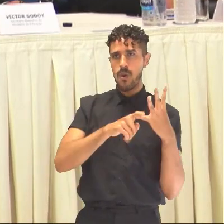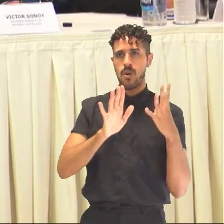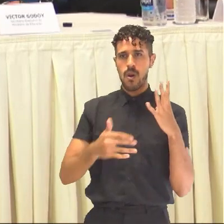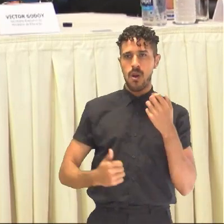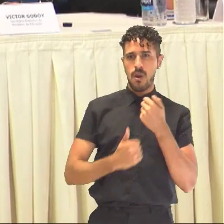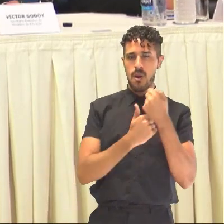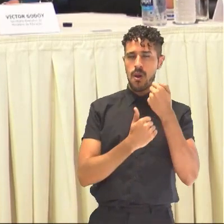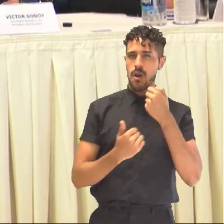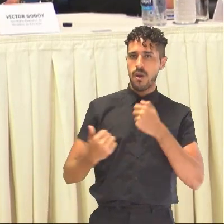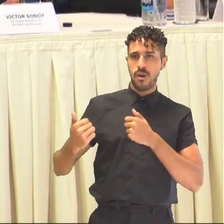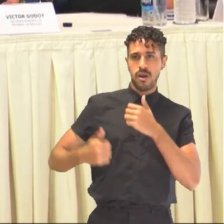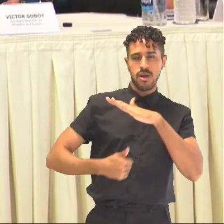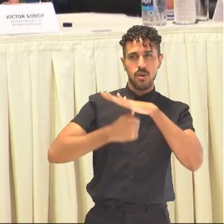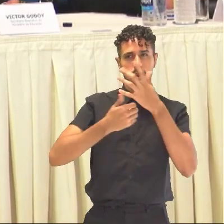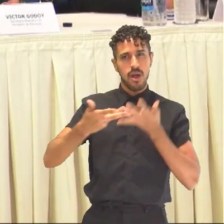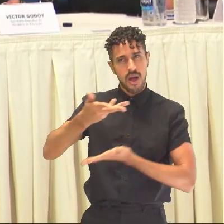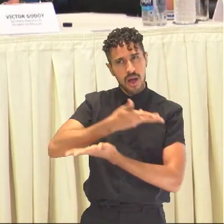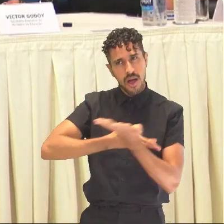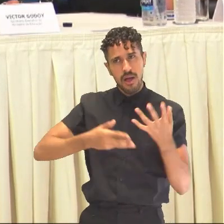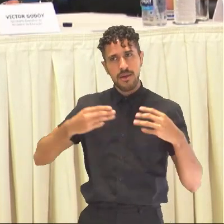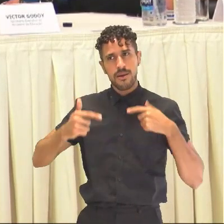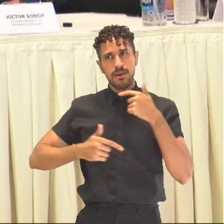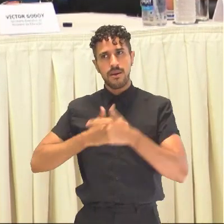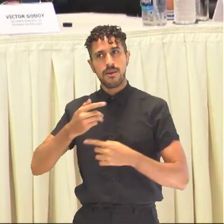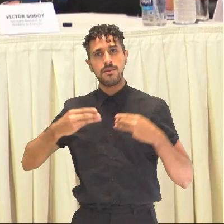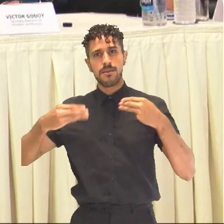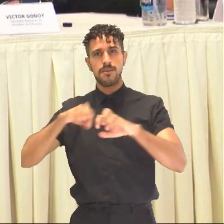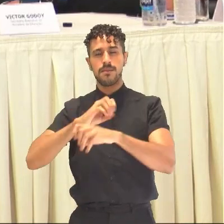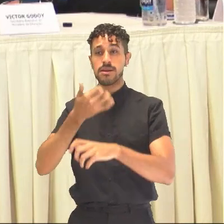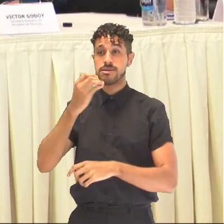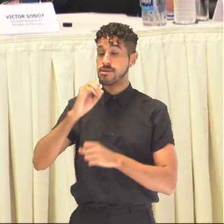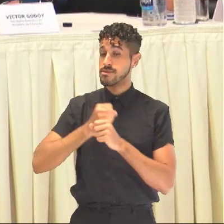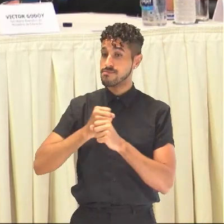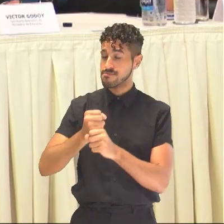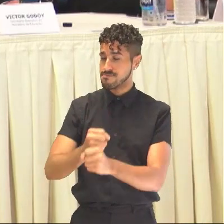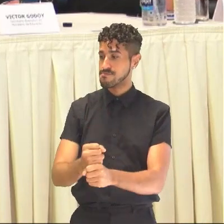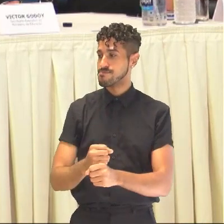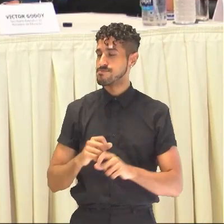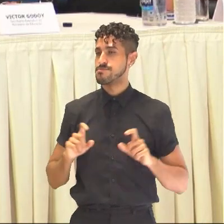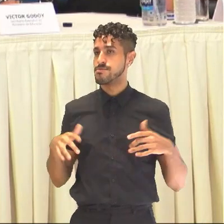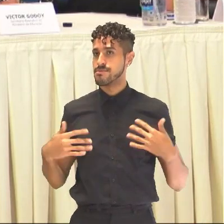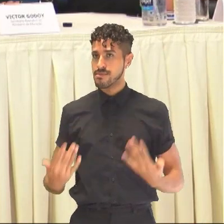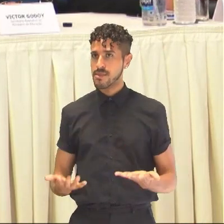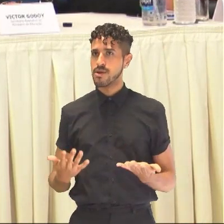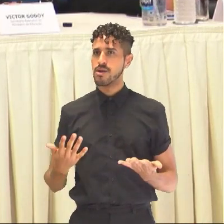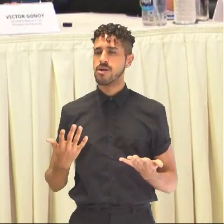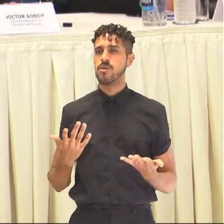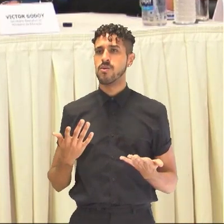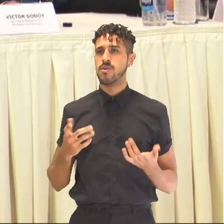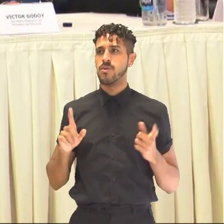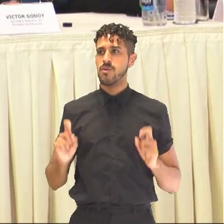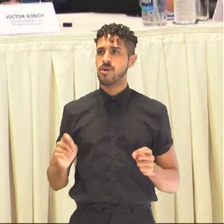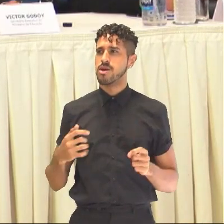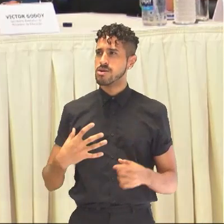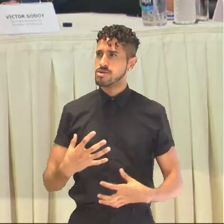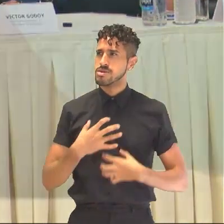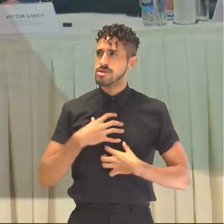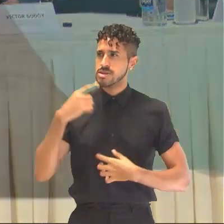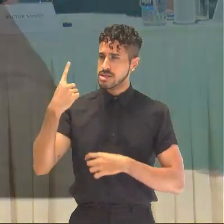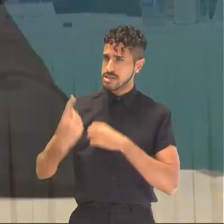de cooperação. Então, eu interajo com o MEC há 10 anos. E, assim, de longe, para mim, esse